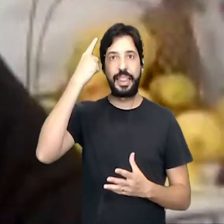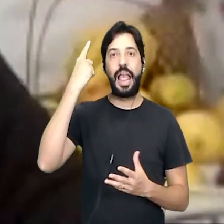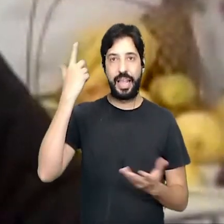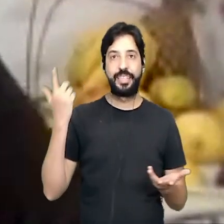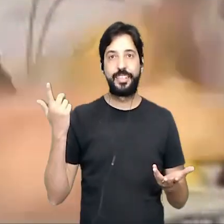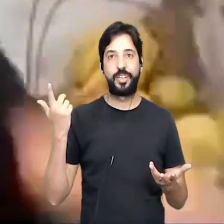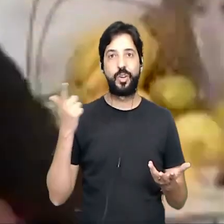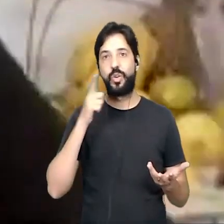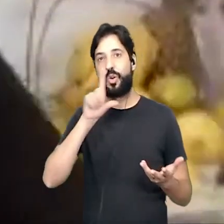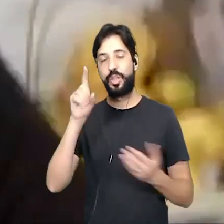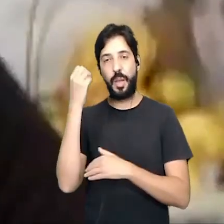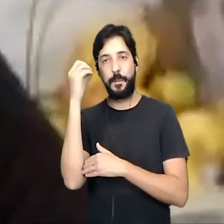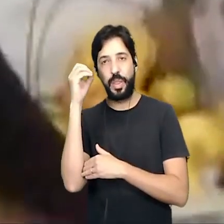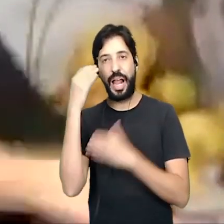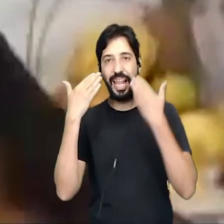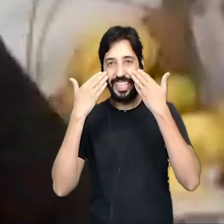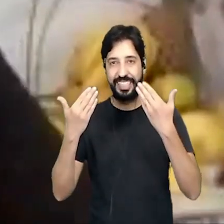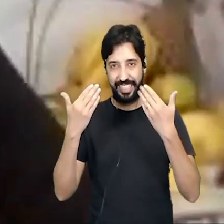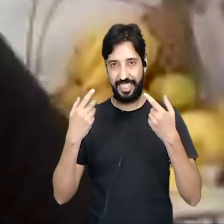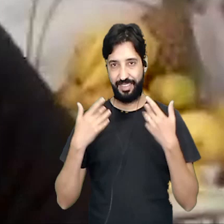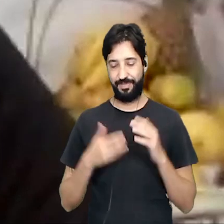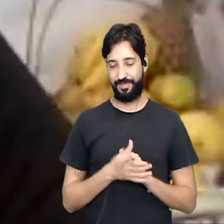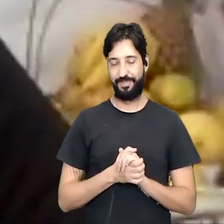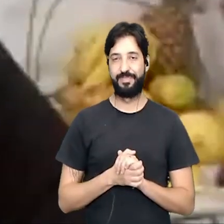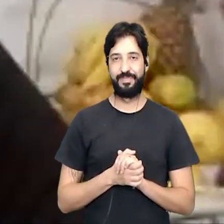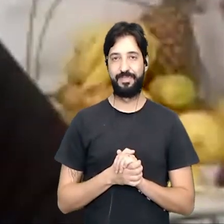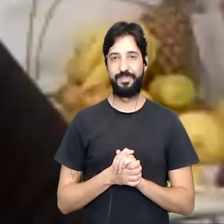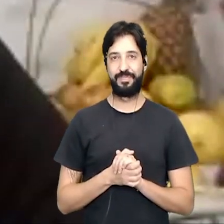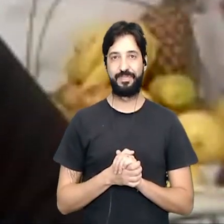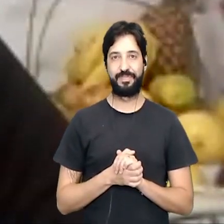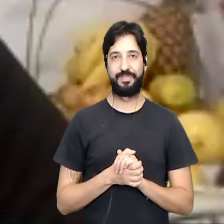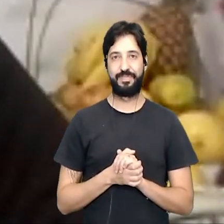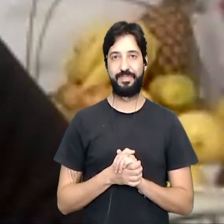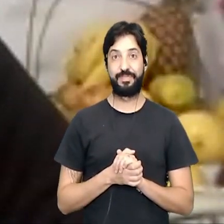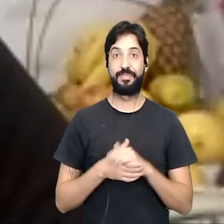criação dessa ideia, né, e que chegou no Porto Alegre em Cena.